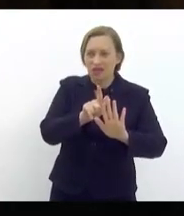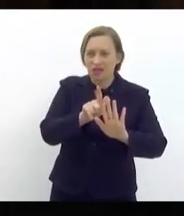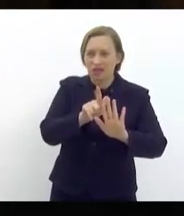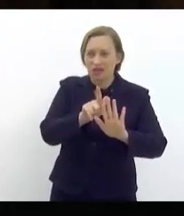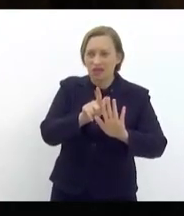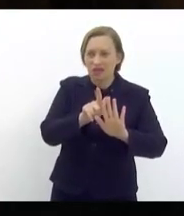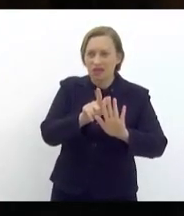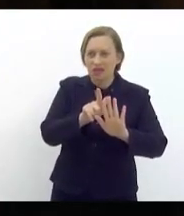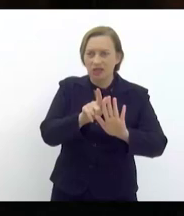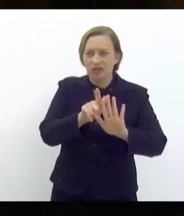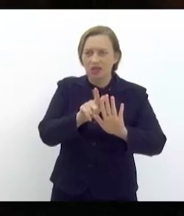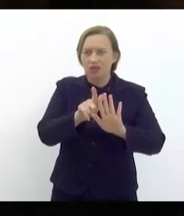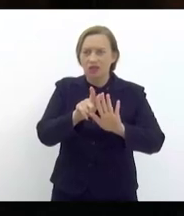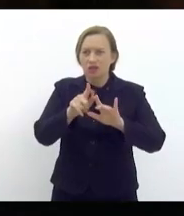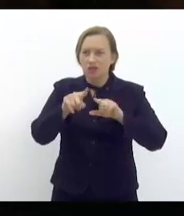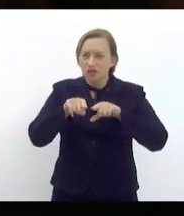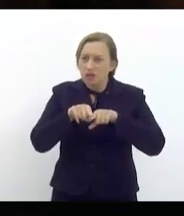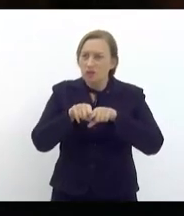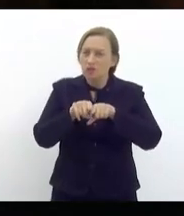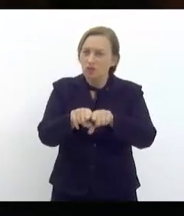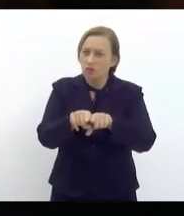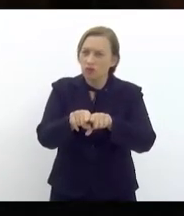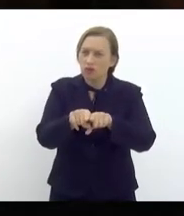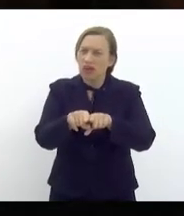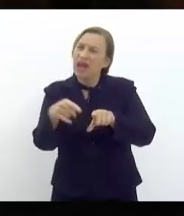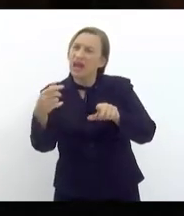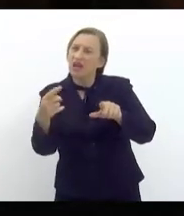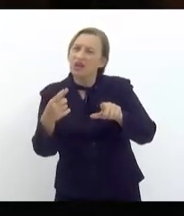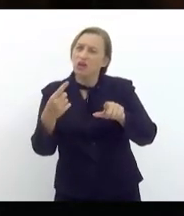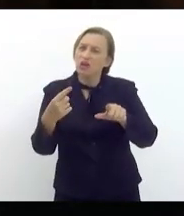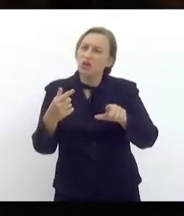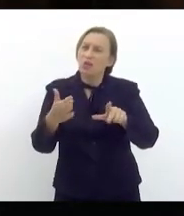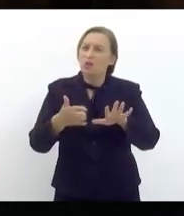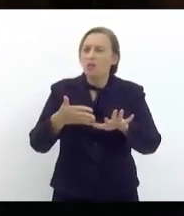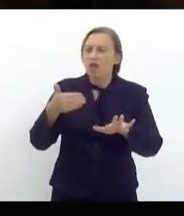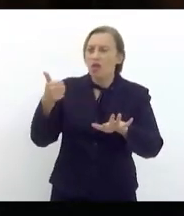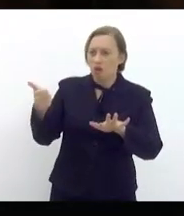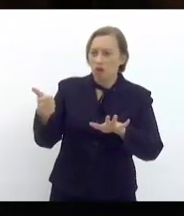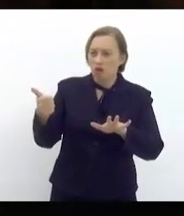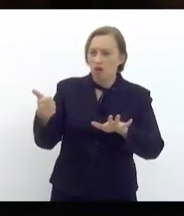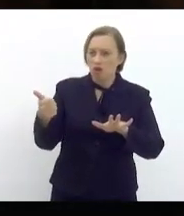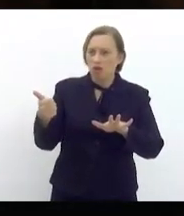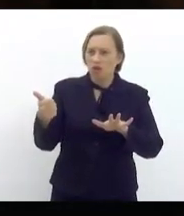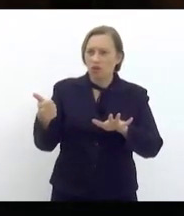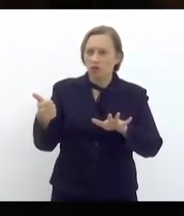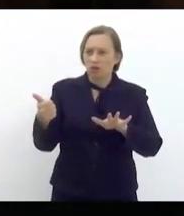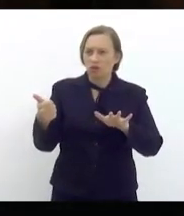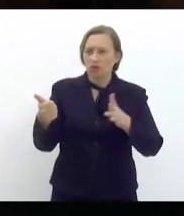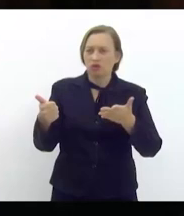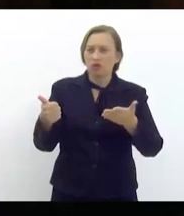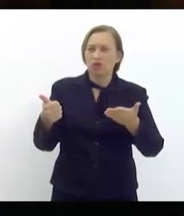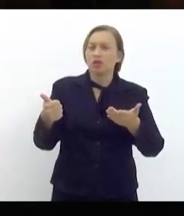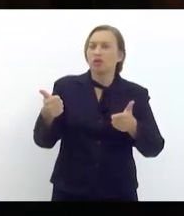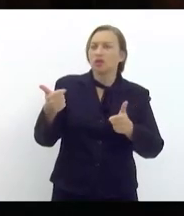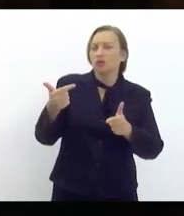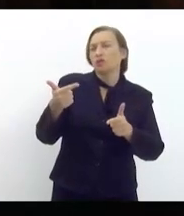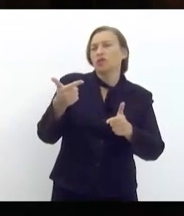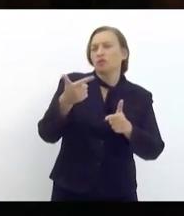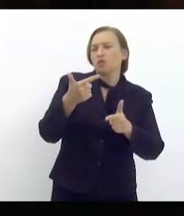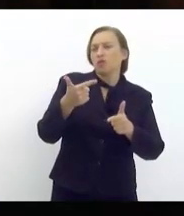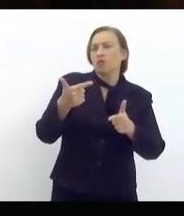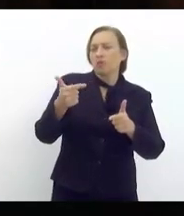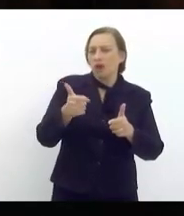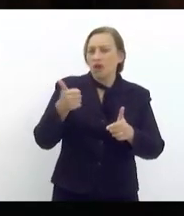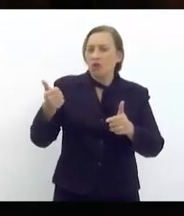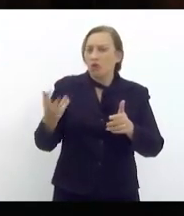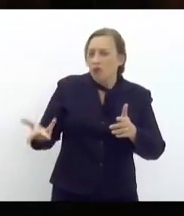mesmas divergências o teor, ou pelo menos o maior teor, daquilo que vai expresso na Lei de Diretrizes